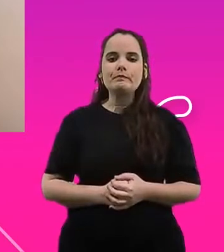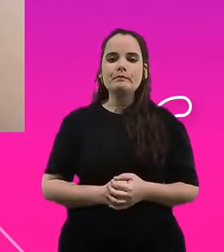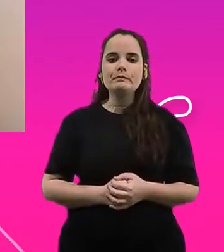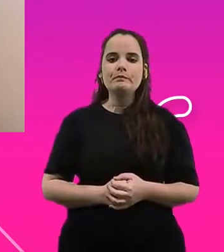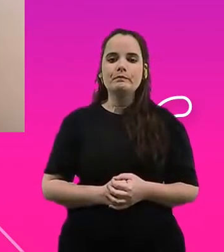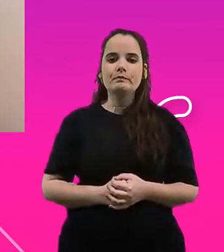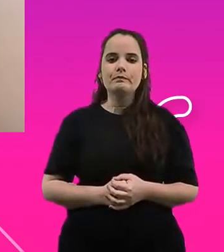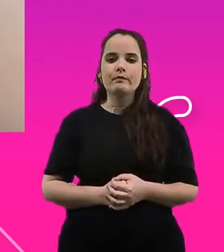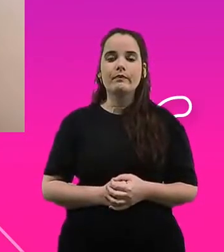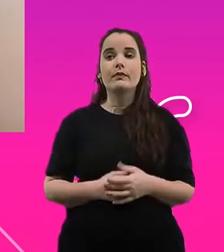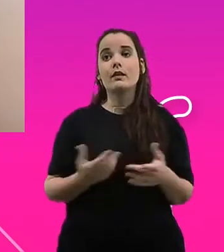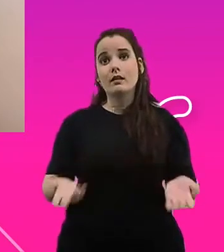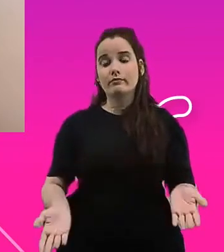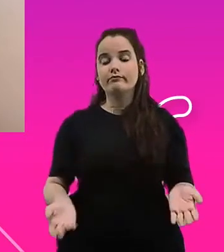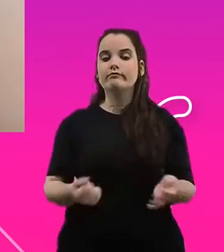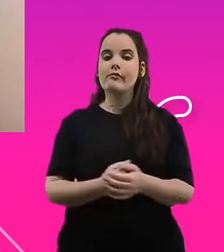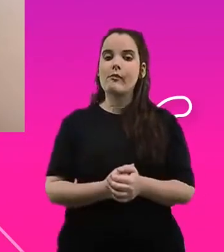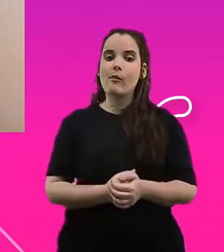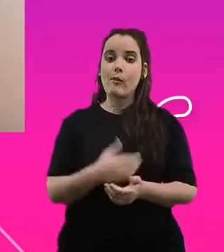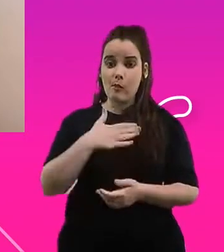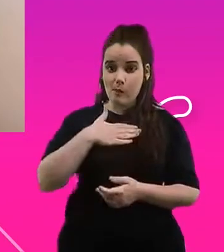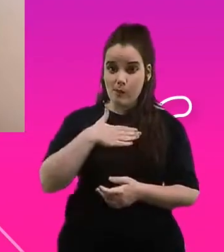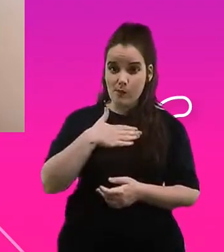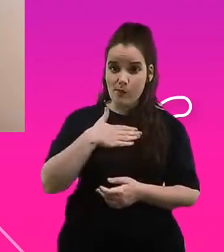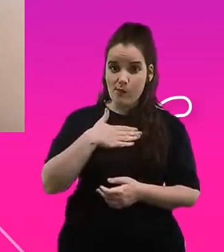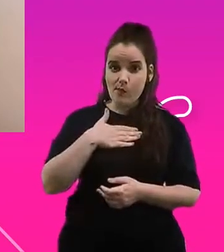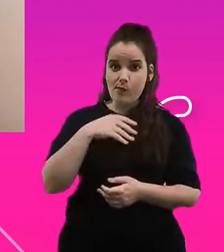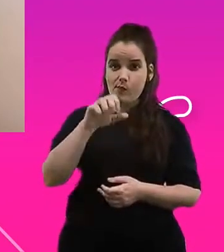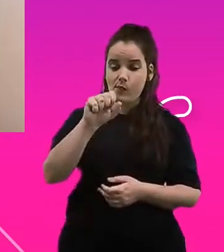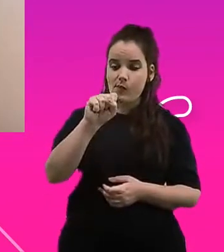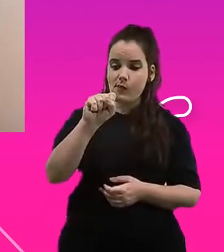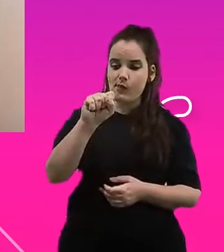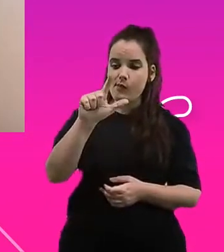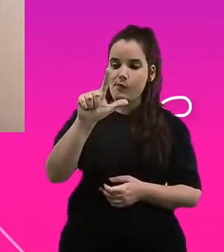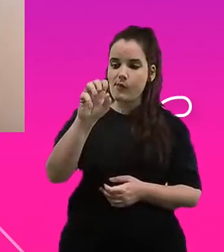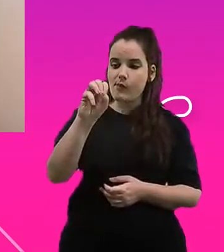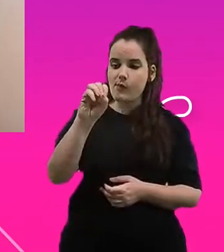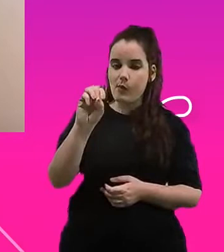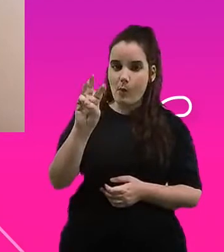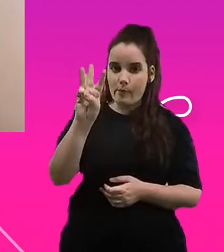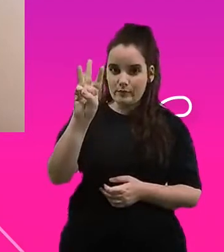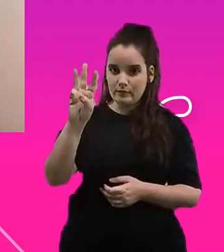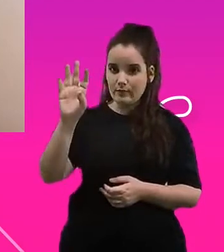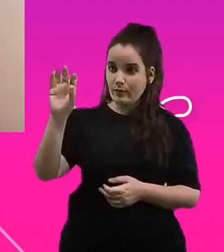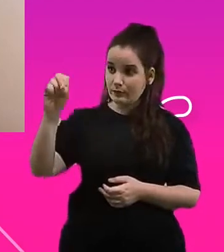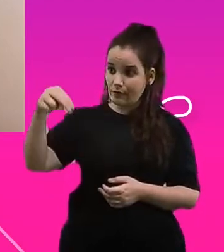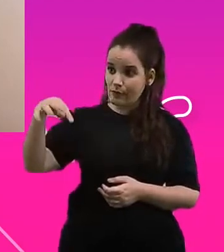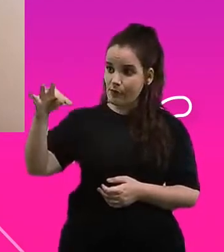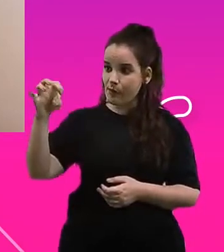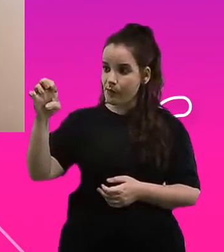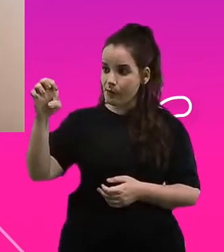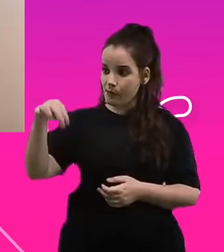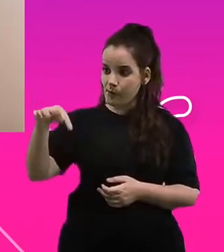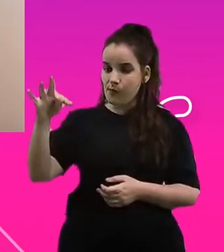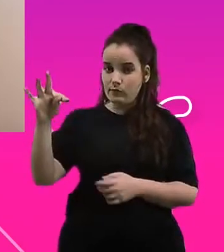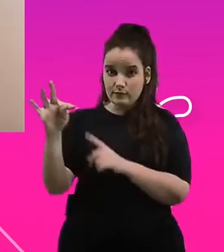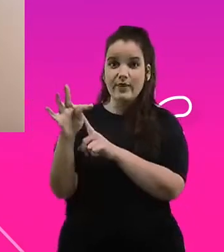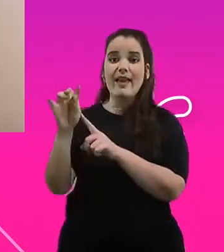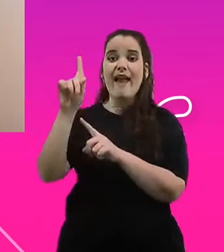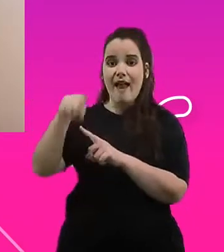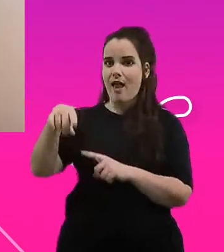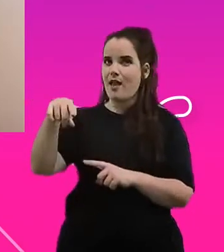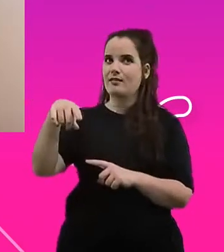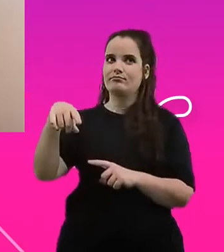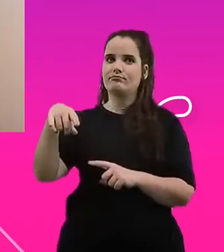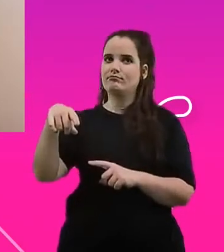Bom, eu acho que o slow content é uma filosofia, né? Começa com uma filosofia de vida primeiro, uma mudança de paradigma, para depois a gente se afirmar,